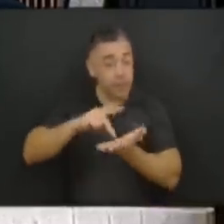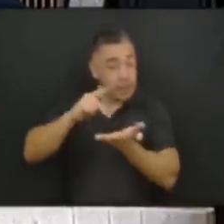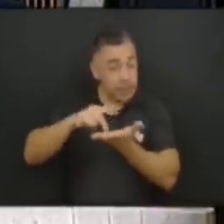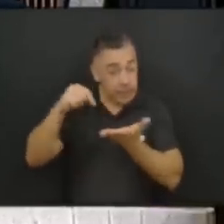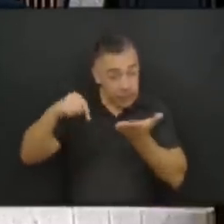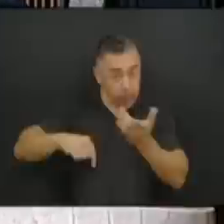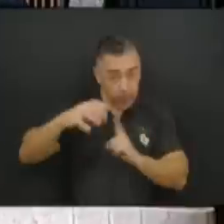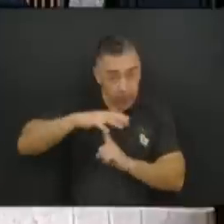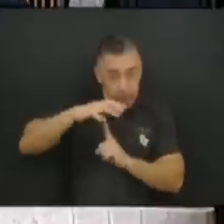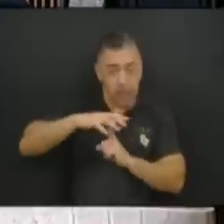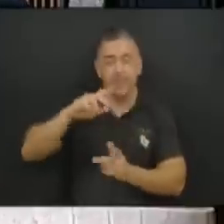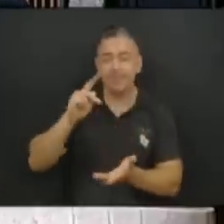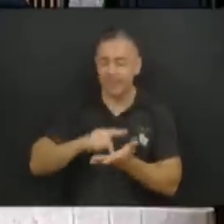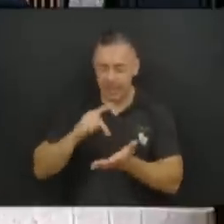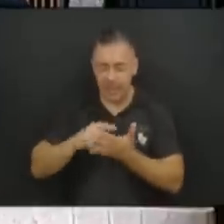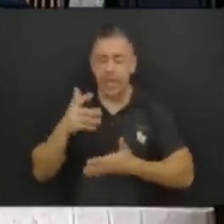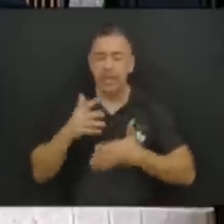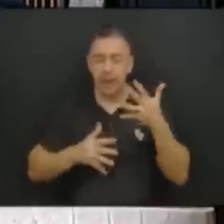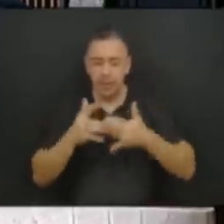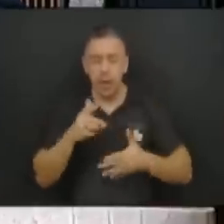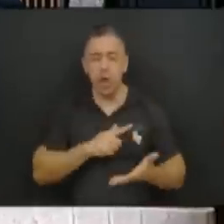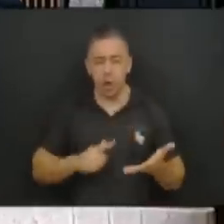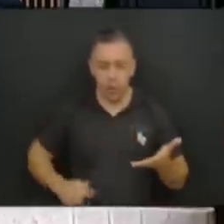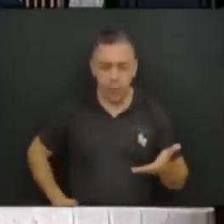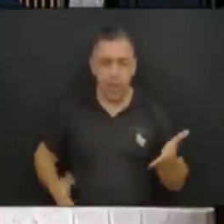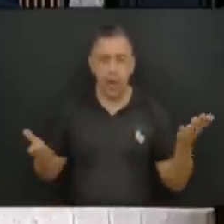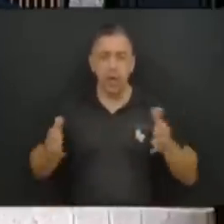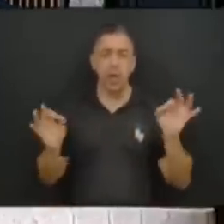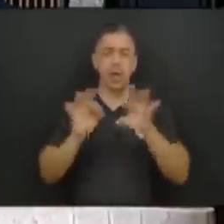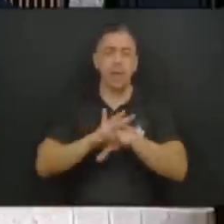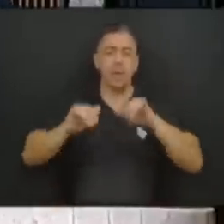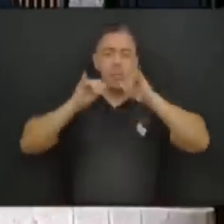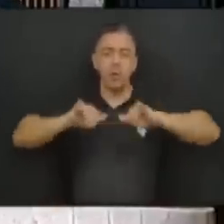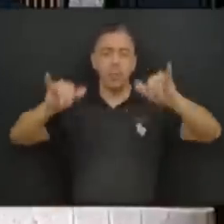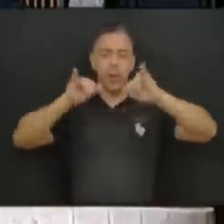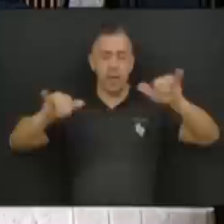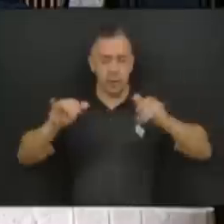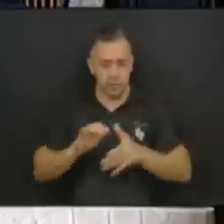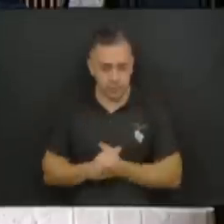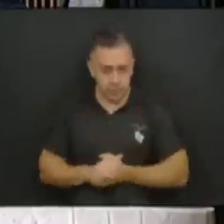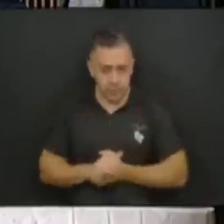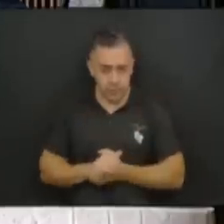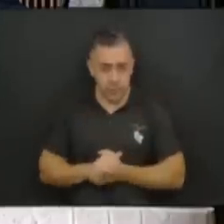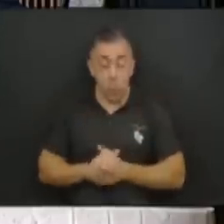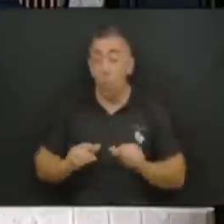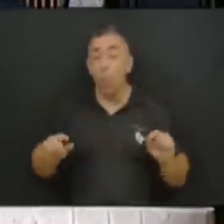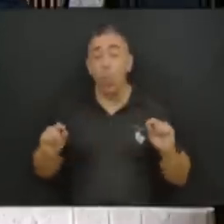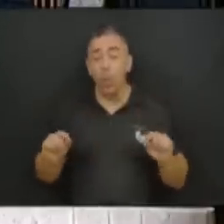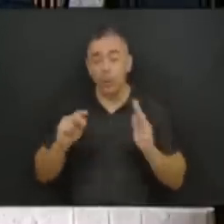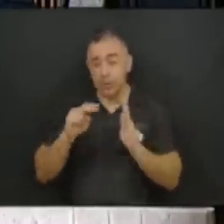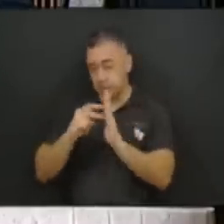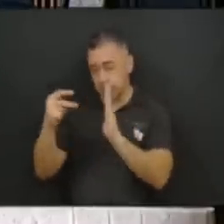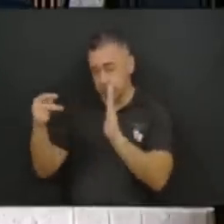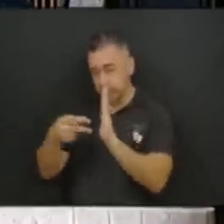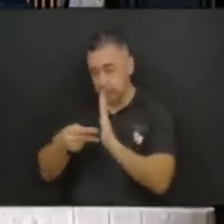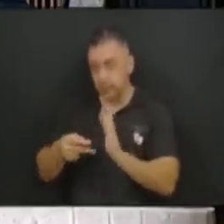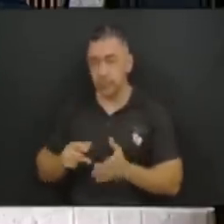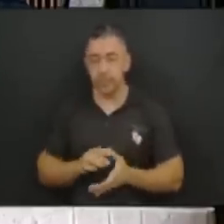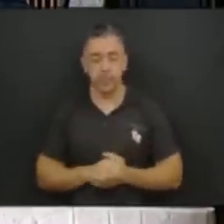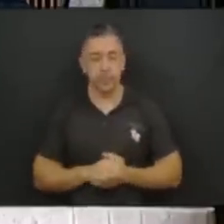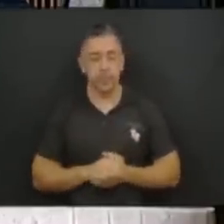Paraná realmente atrapalha o governo agora que acabaram as propagandas e o que eu quero dizer com isso